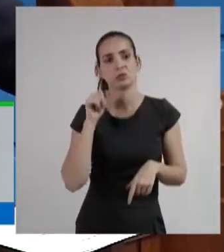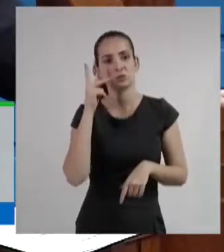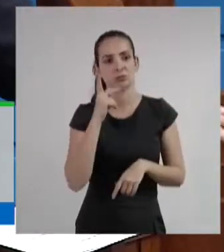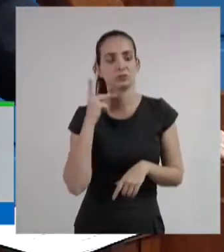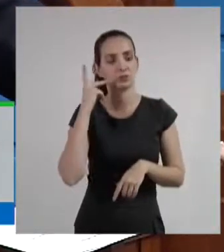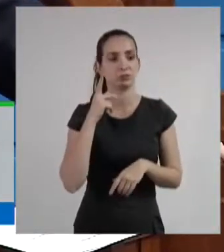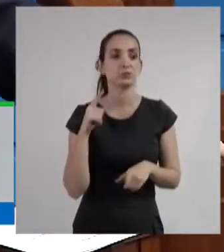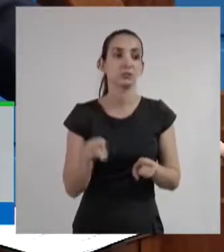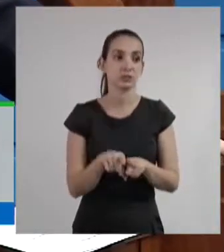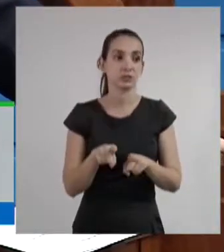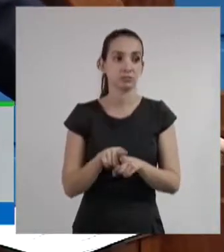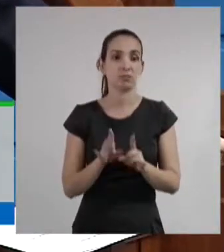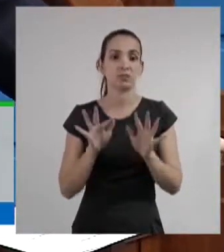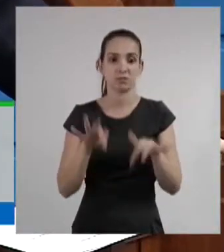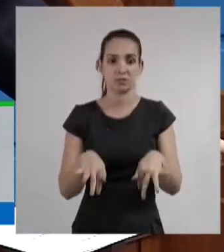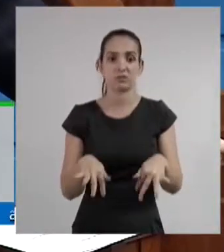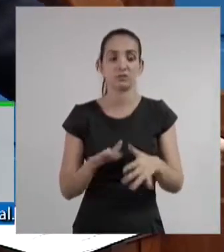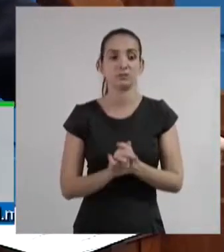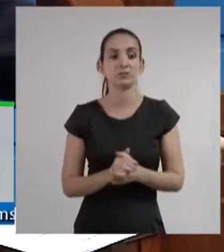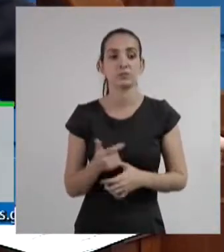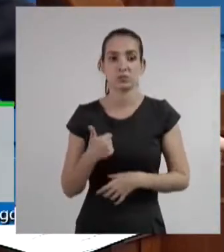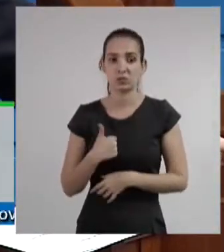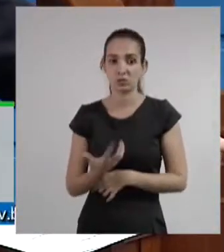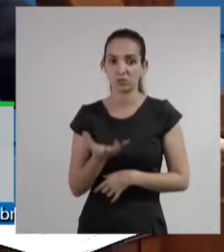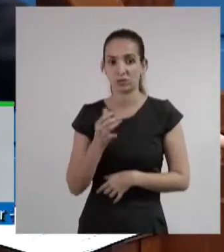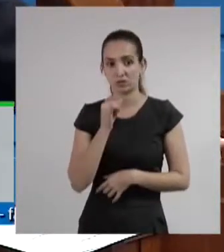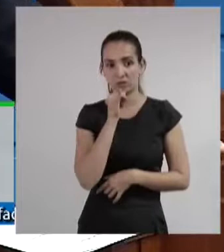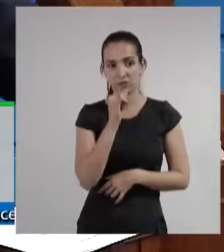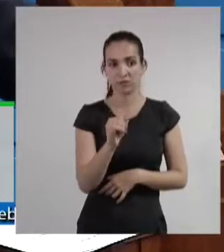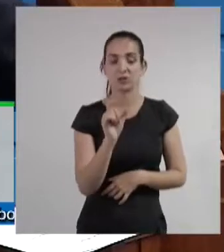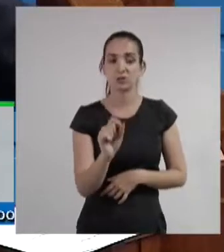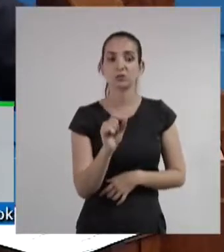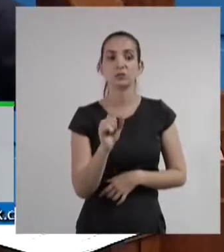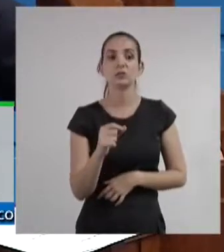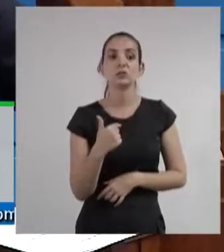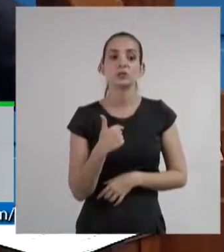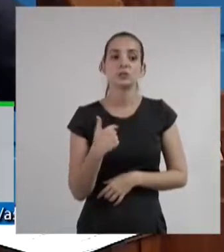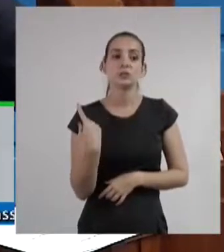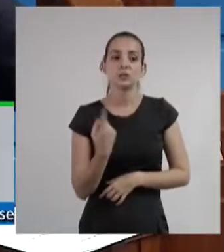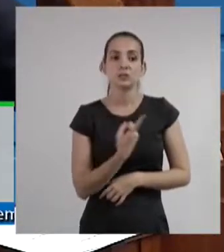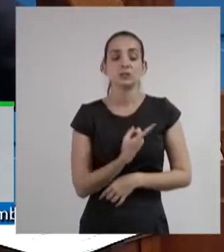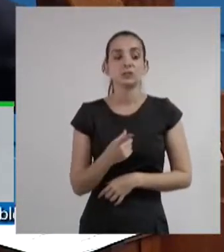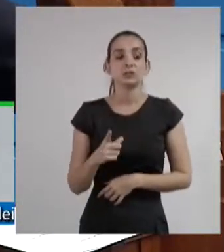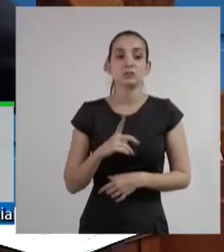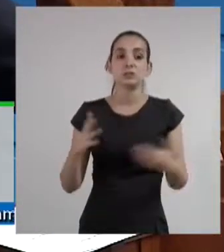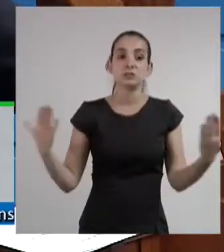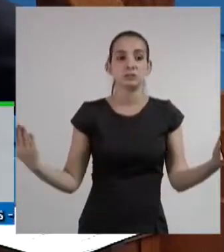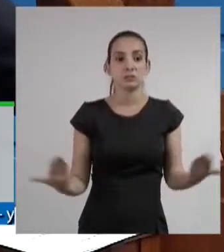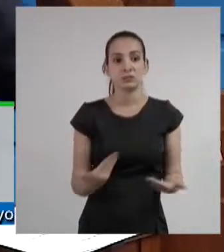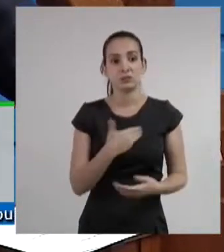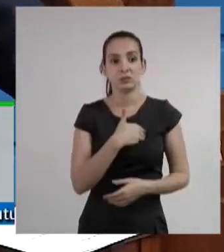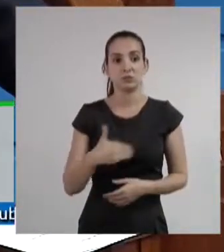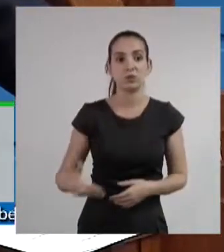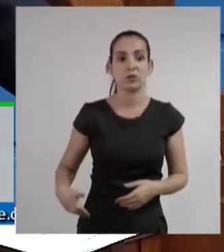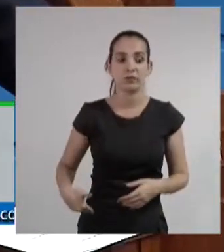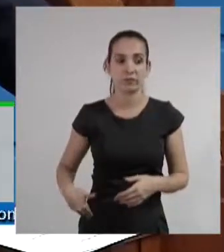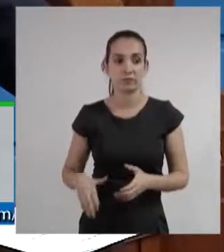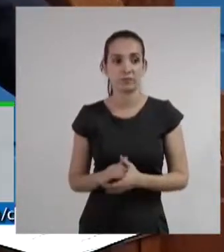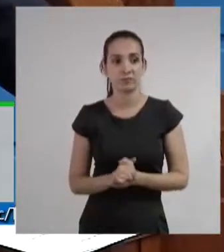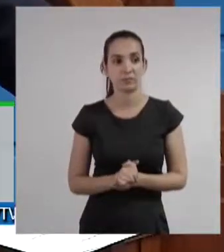E para finalizar, quero dizer que nós temos aí um governo de